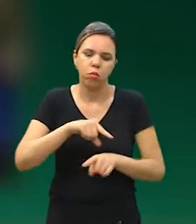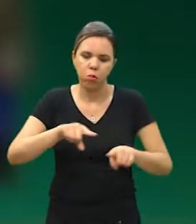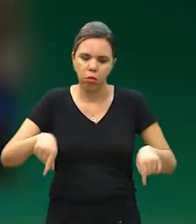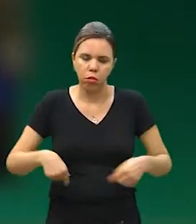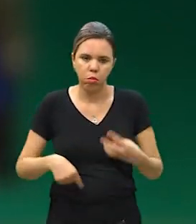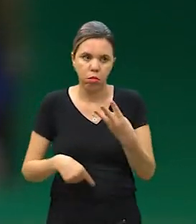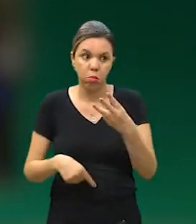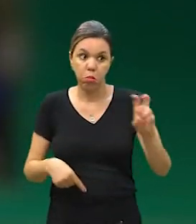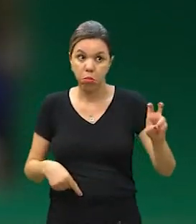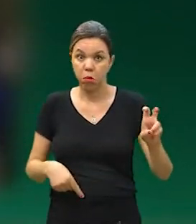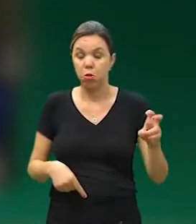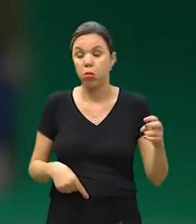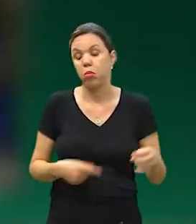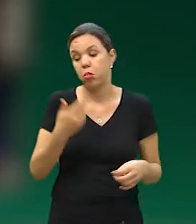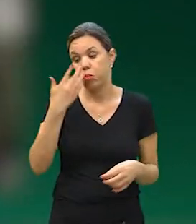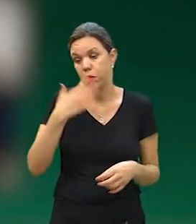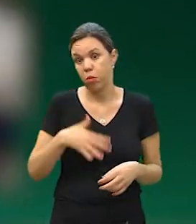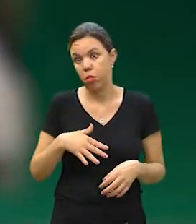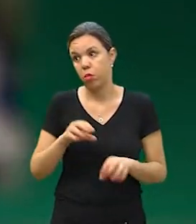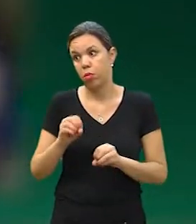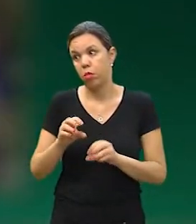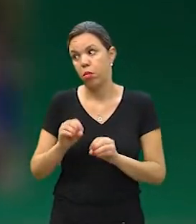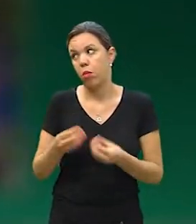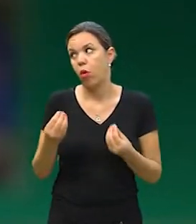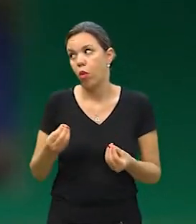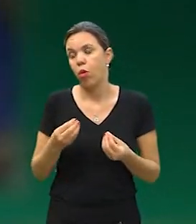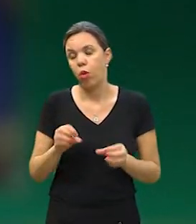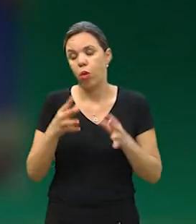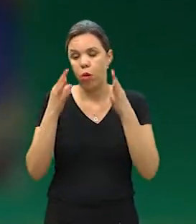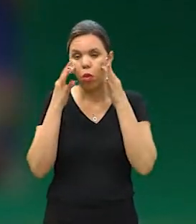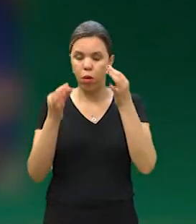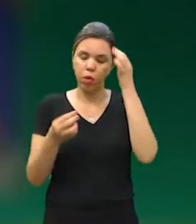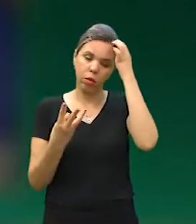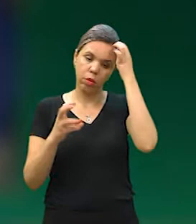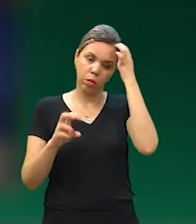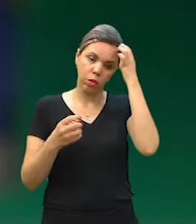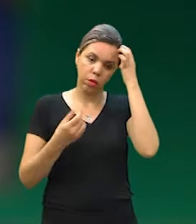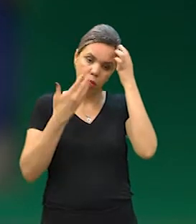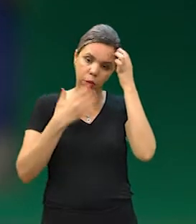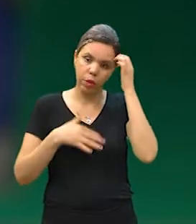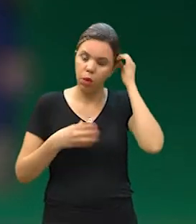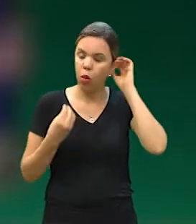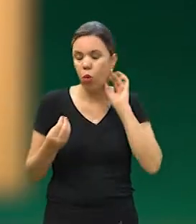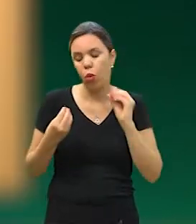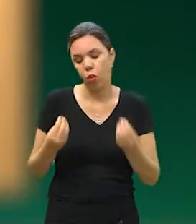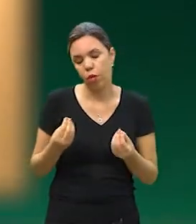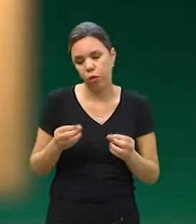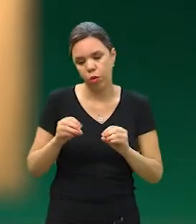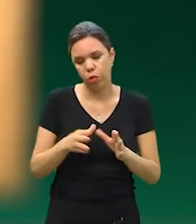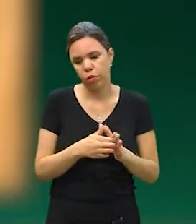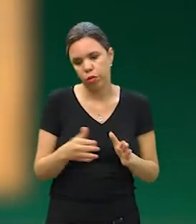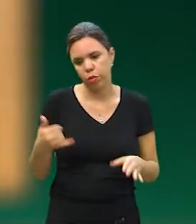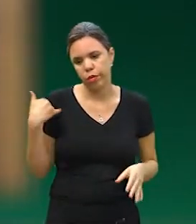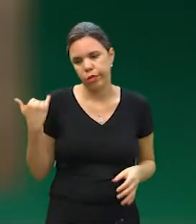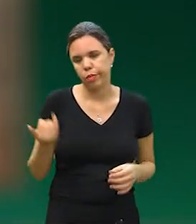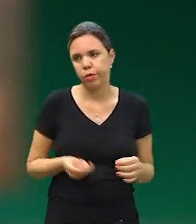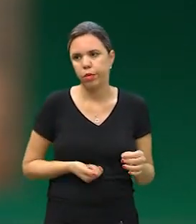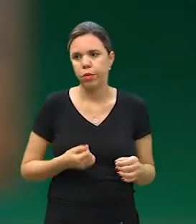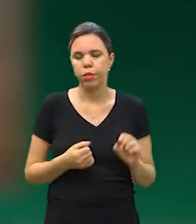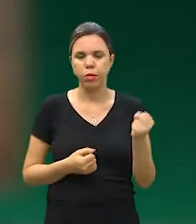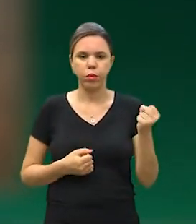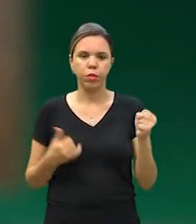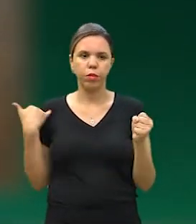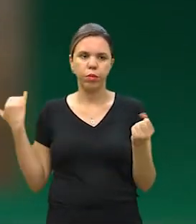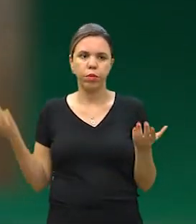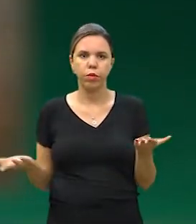tem salas com 35 crianças. Como que você dá atenção para 35 crianças nessa faixa etária, que